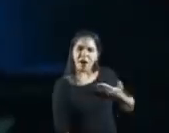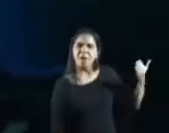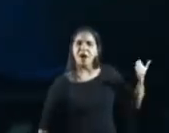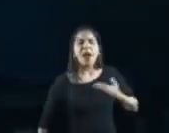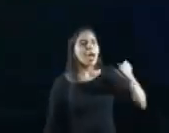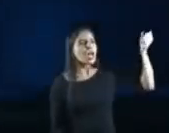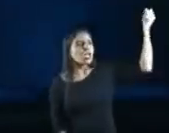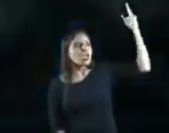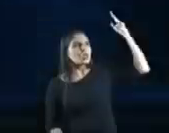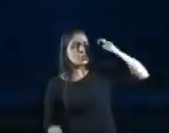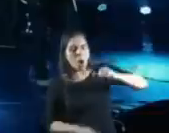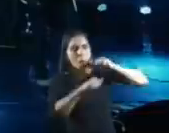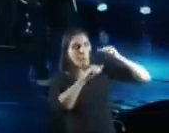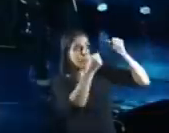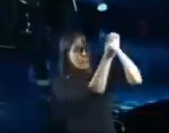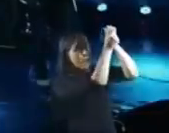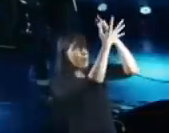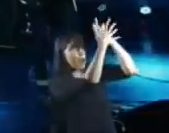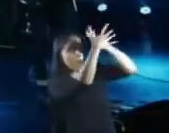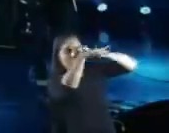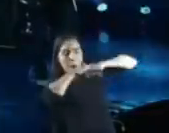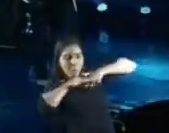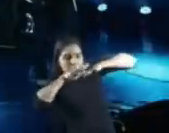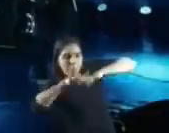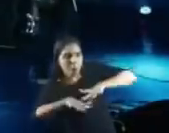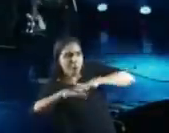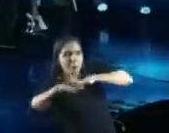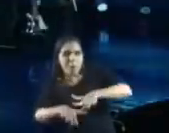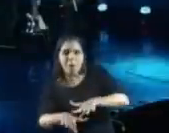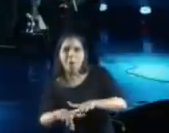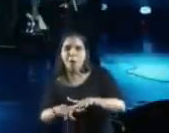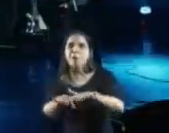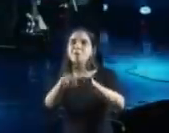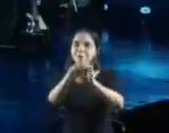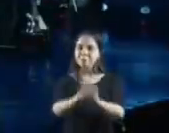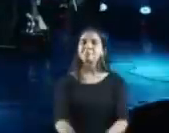avante, camarada, e o sol brilhará pra todos nós.